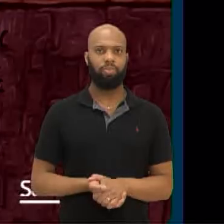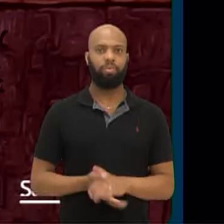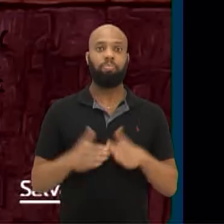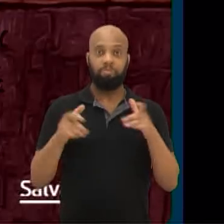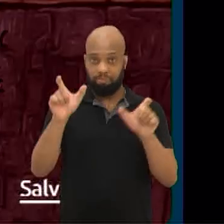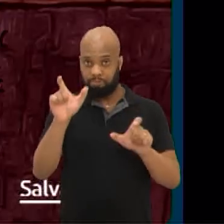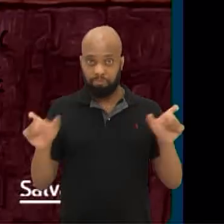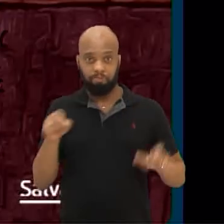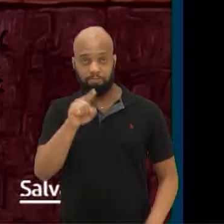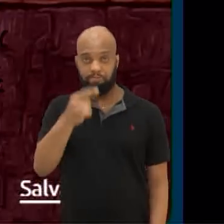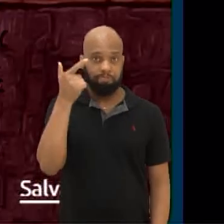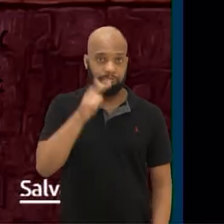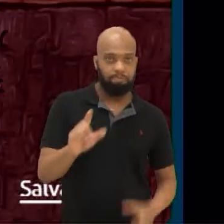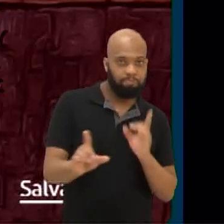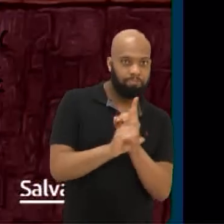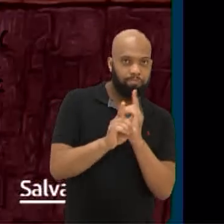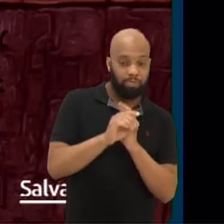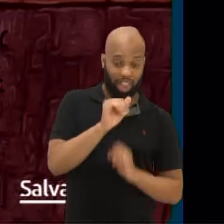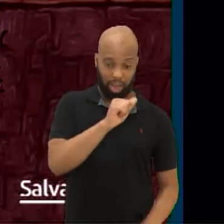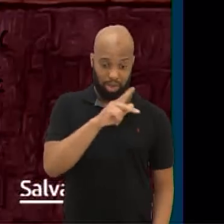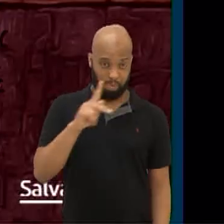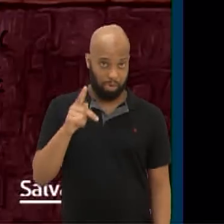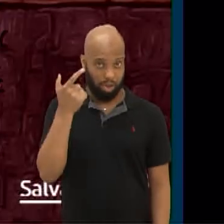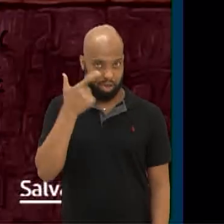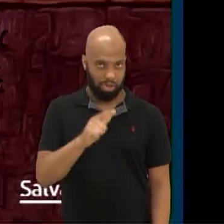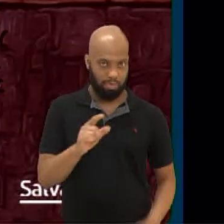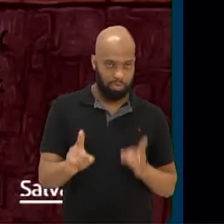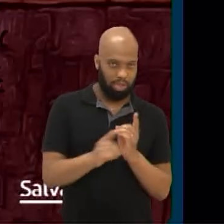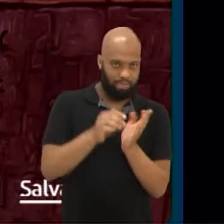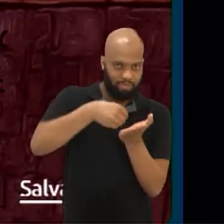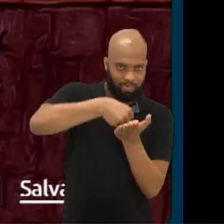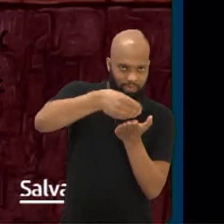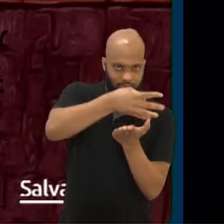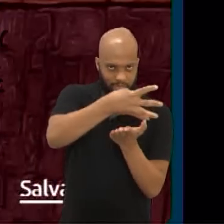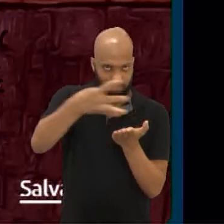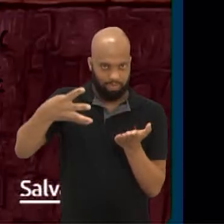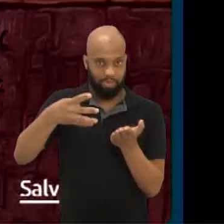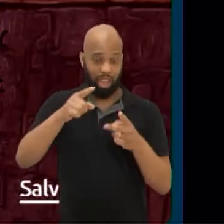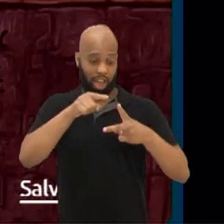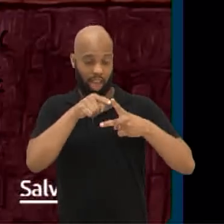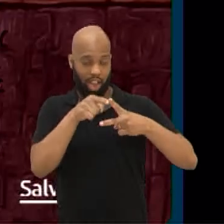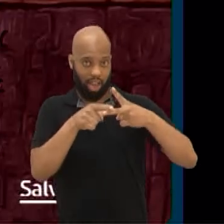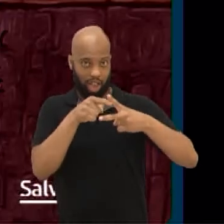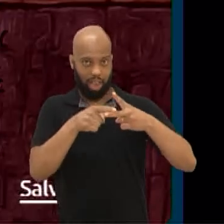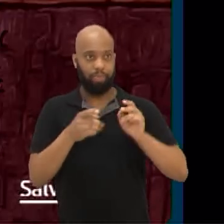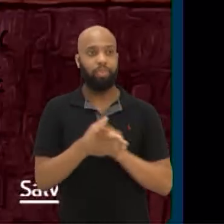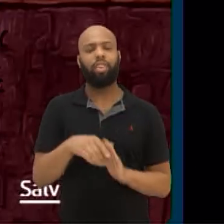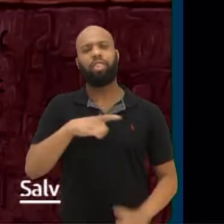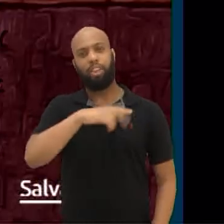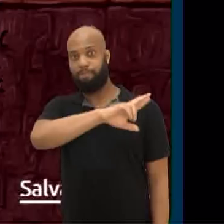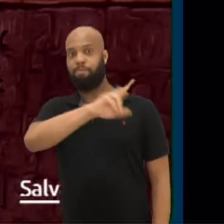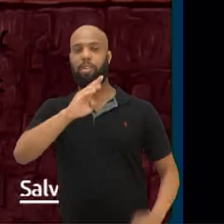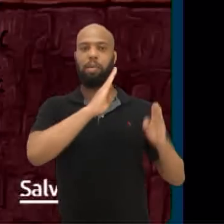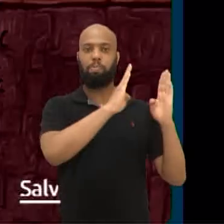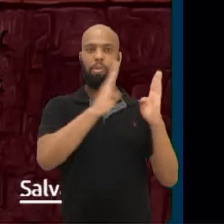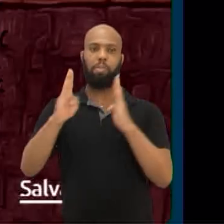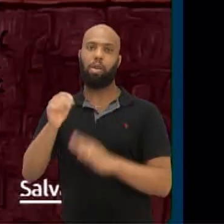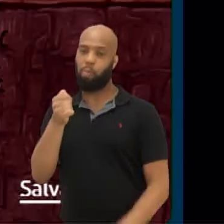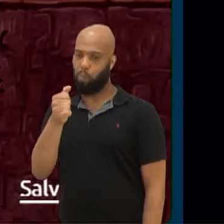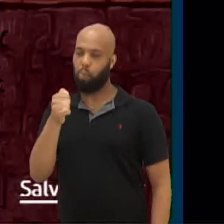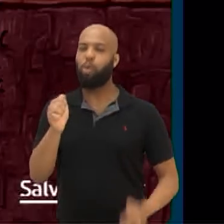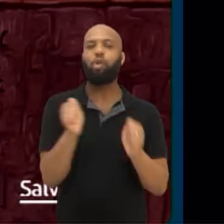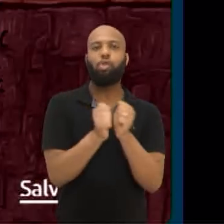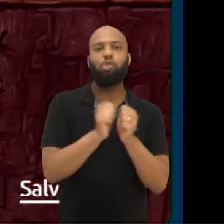E aí, galerinha, conseguiram achar o joguinho aí, ângulos de reflexão? Então, vamos lá. Percebam que ele tem várias fases. A gente vai jogar um pouquinho